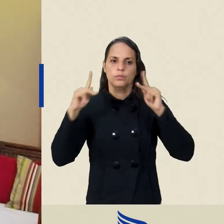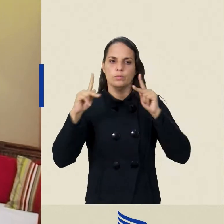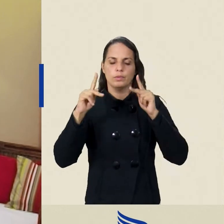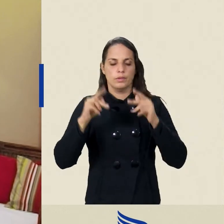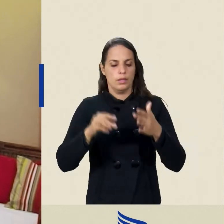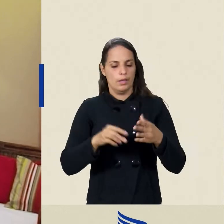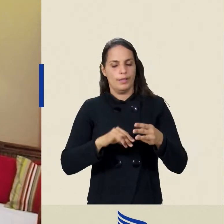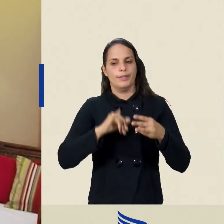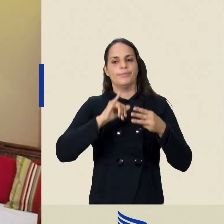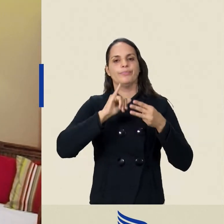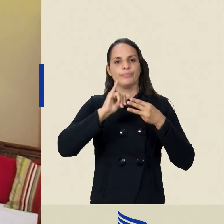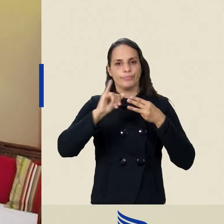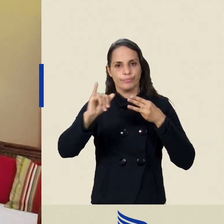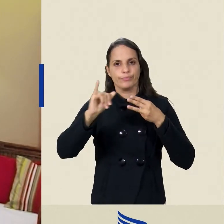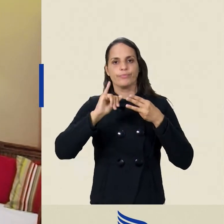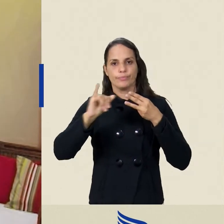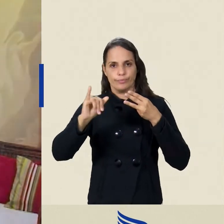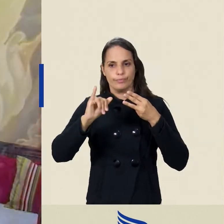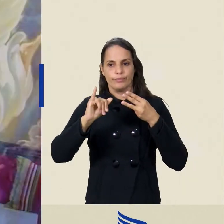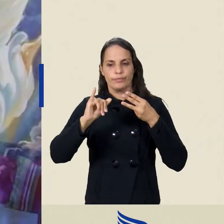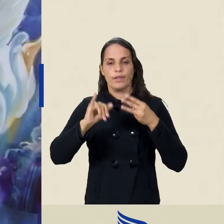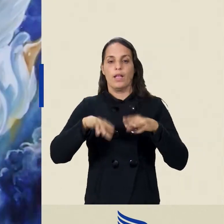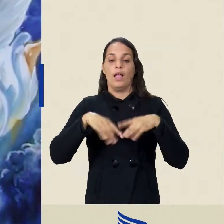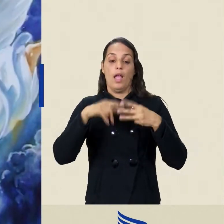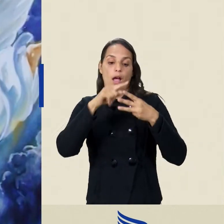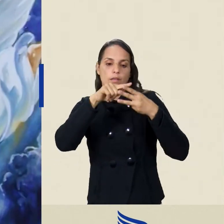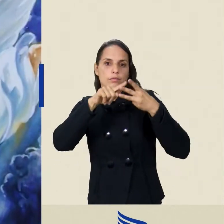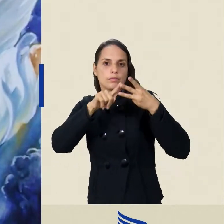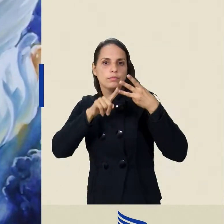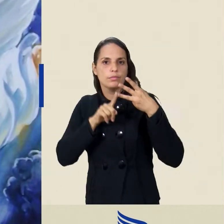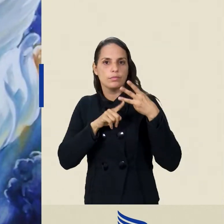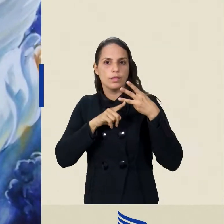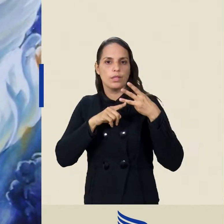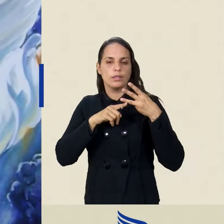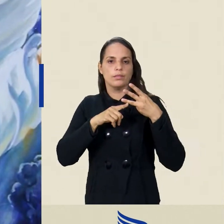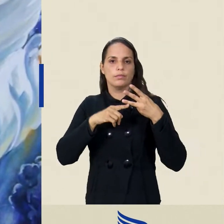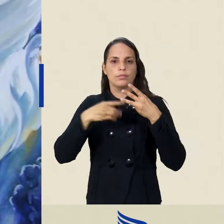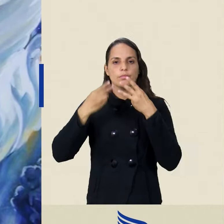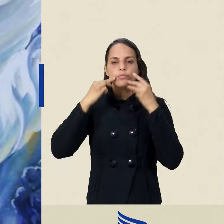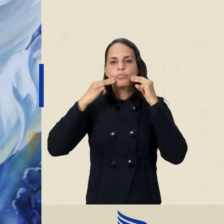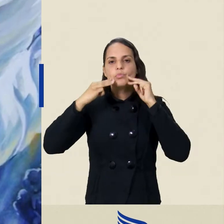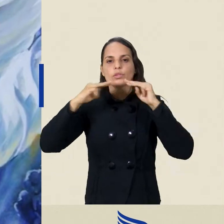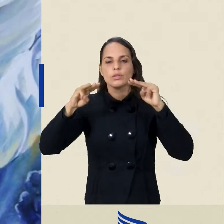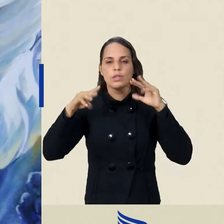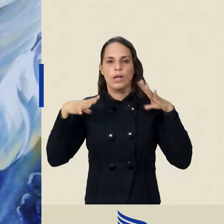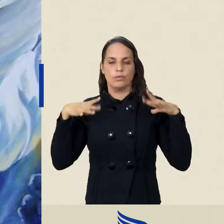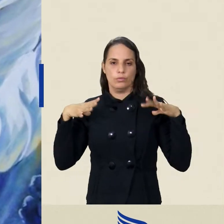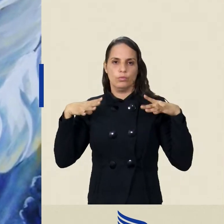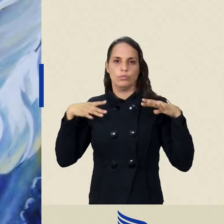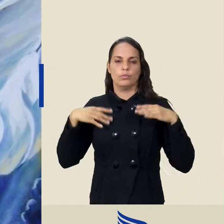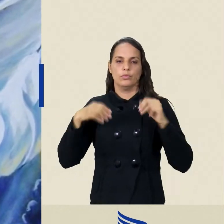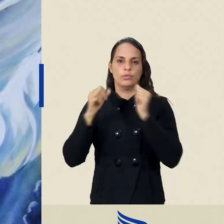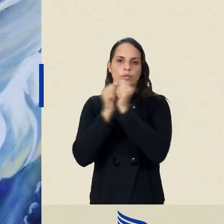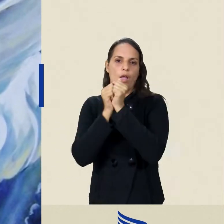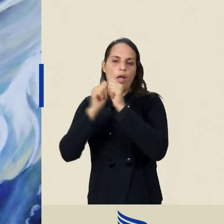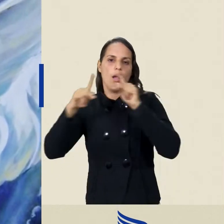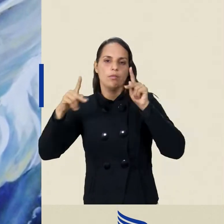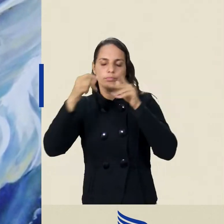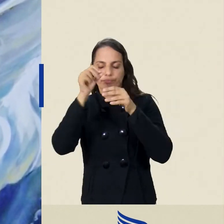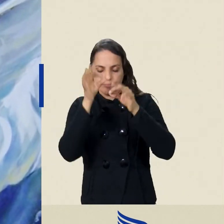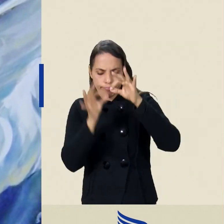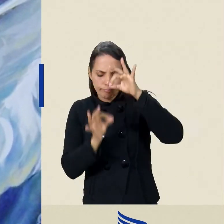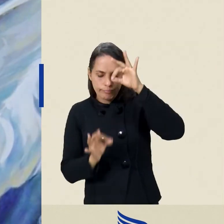tríplice mensagem angélica. As três mensagens angélicas descritas em Apocalipse capítulo 14, versos